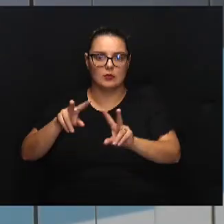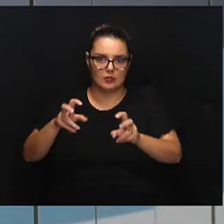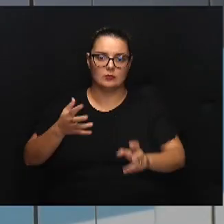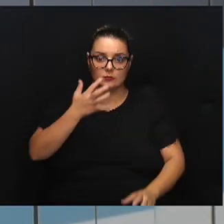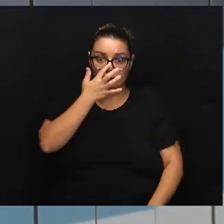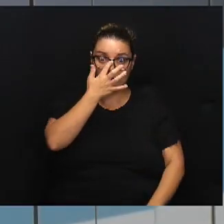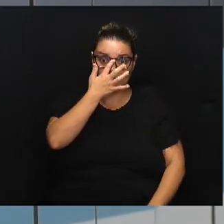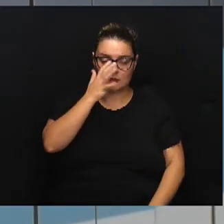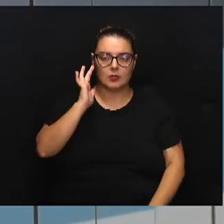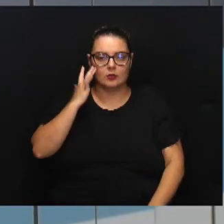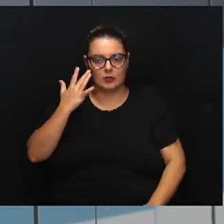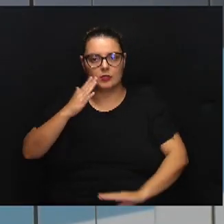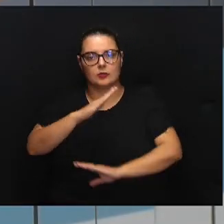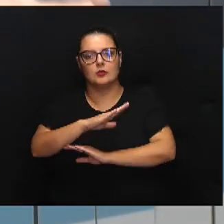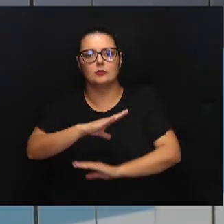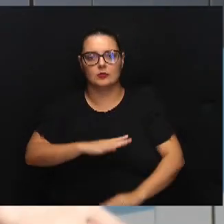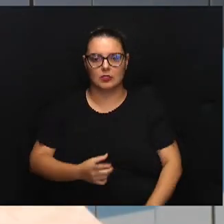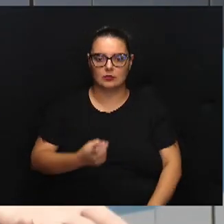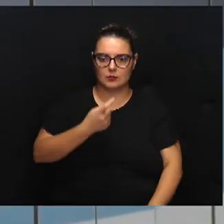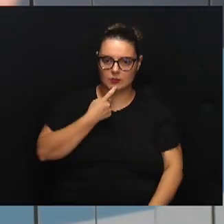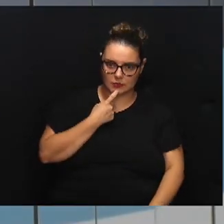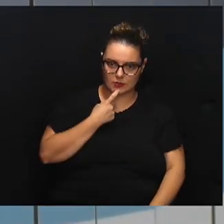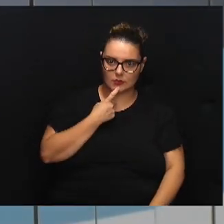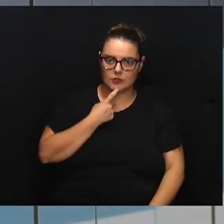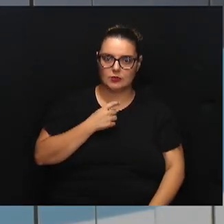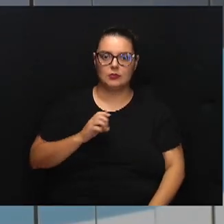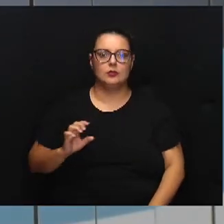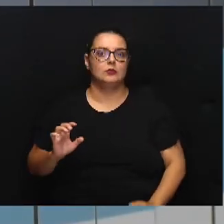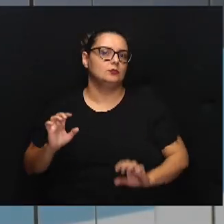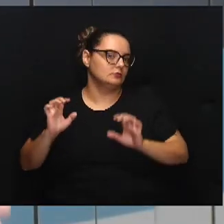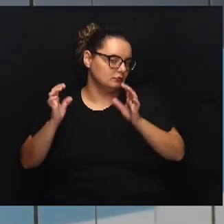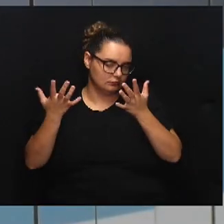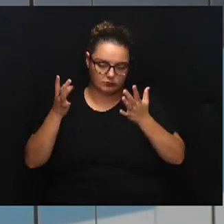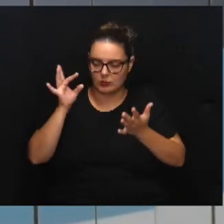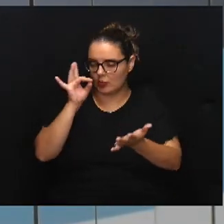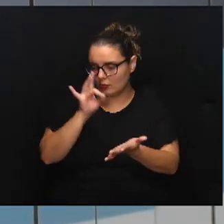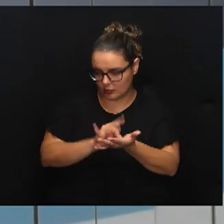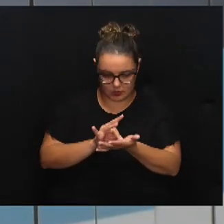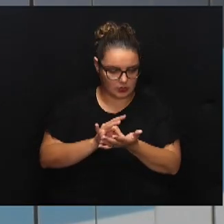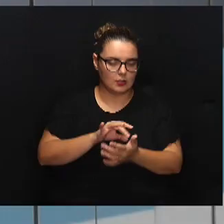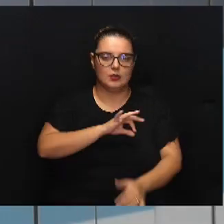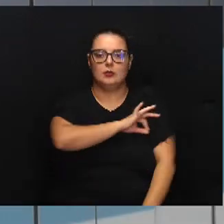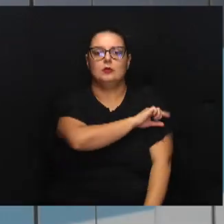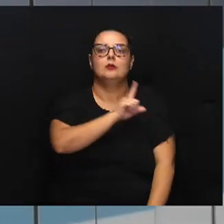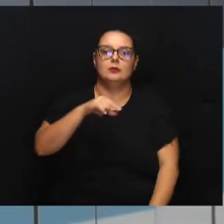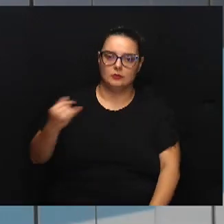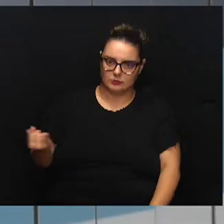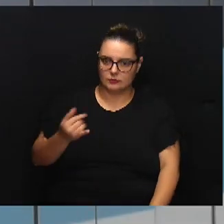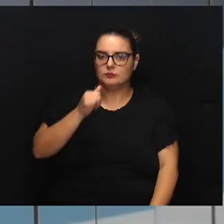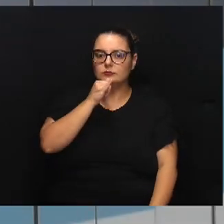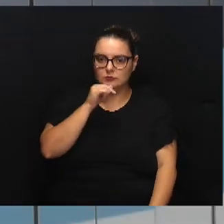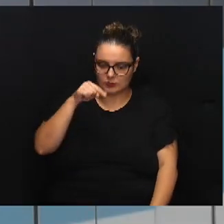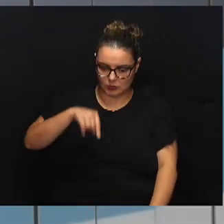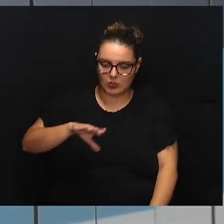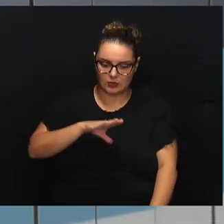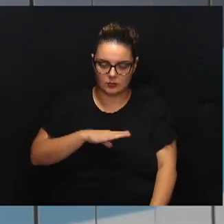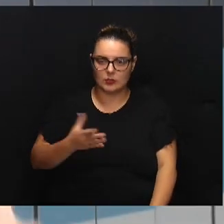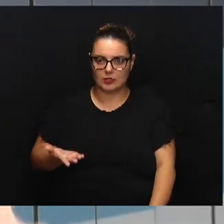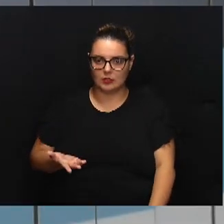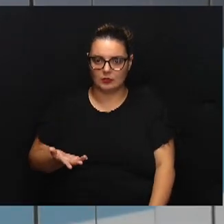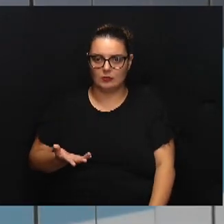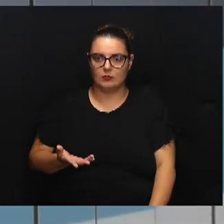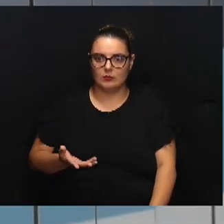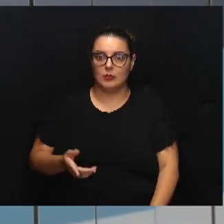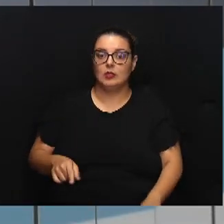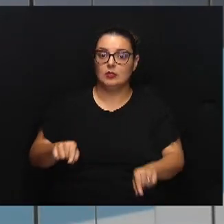que a Câmara Municipal, os eventos oficiais pela Prefeitura são importantes, por exemplo, aqui na cidade, inclusive